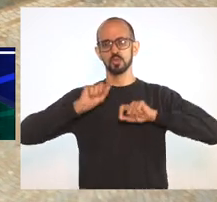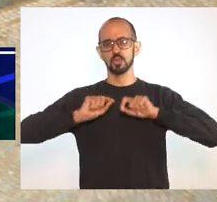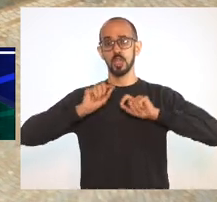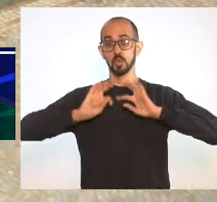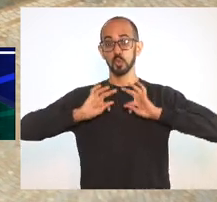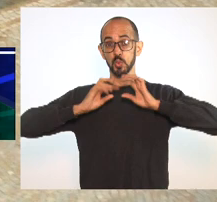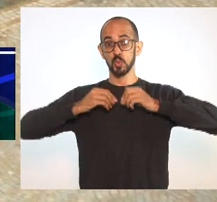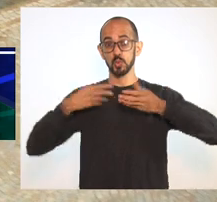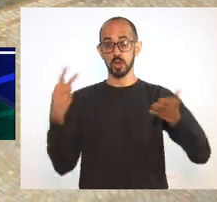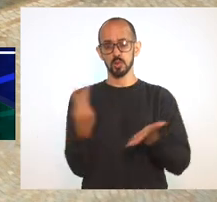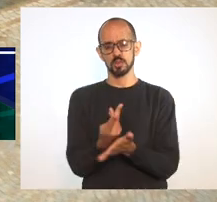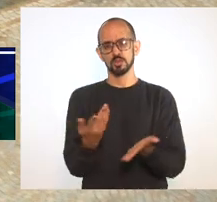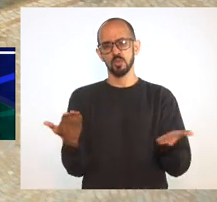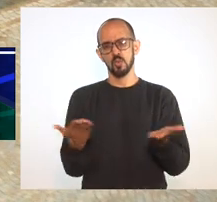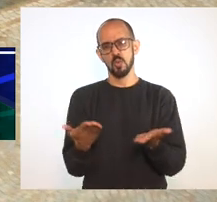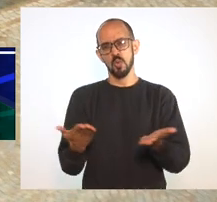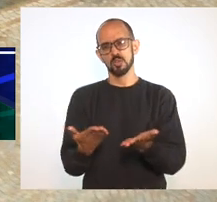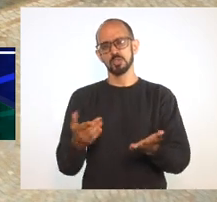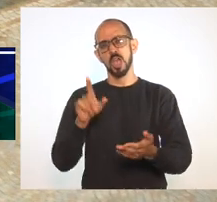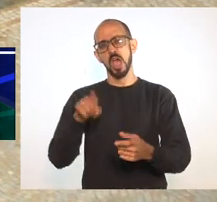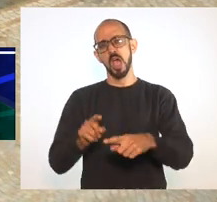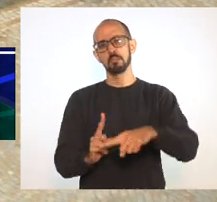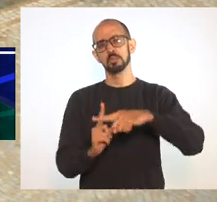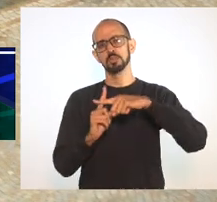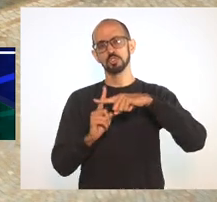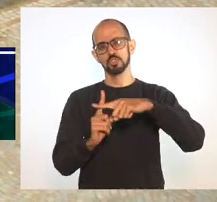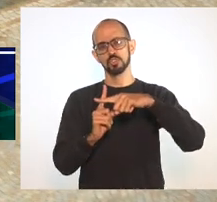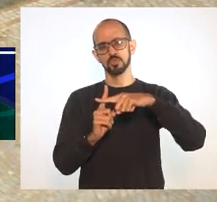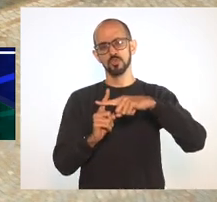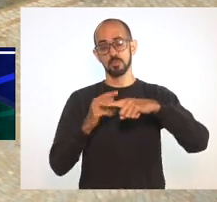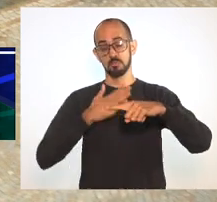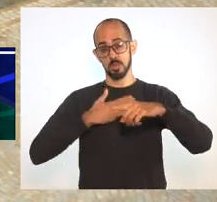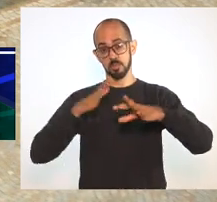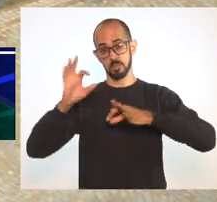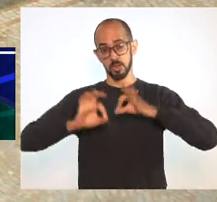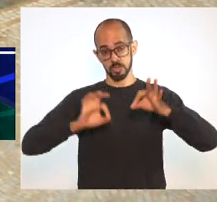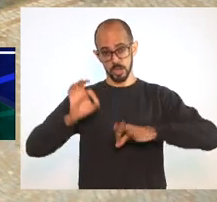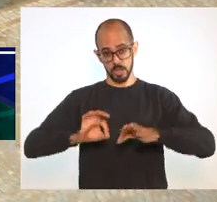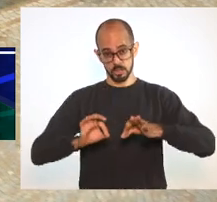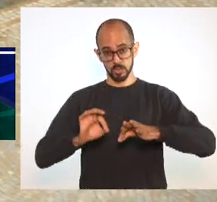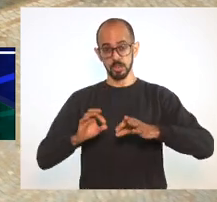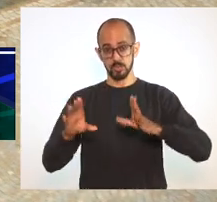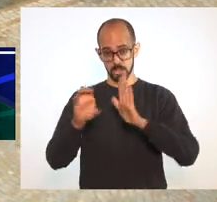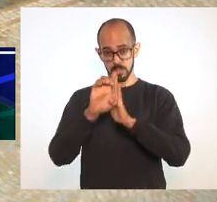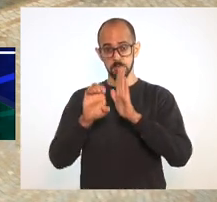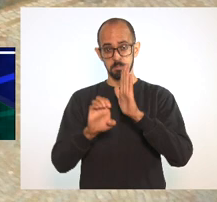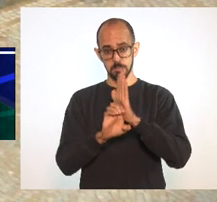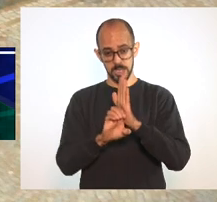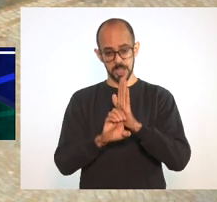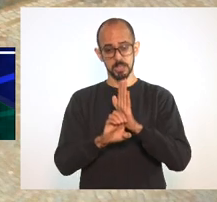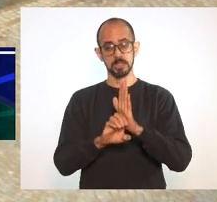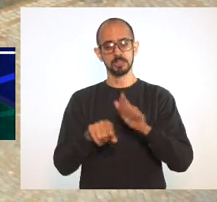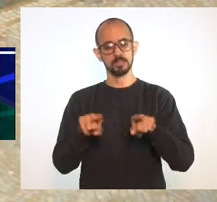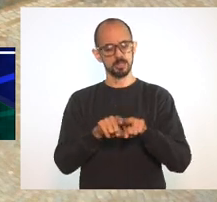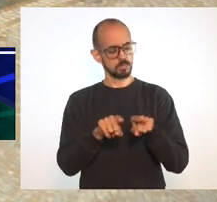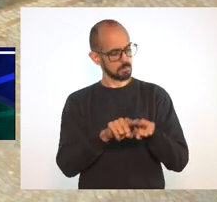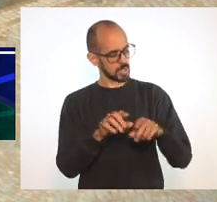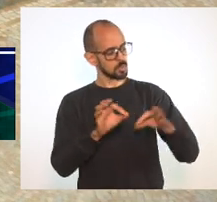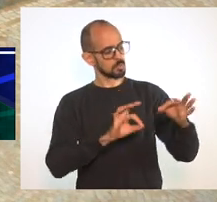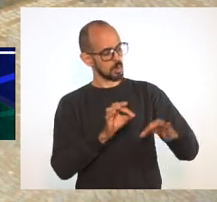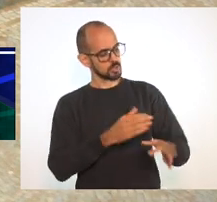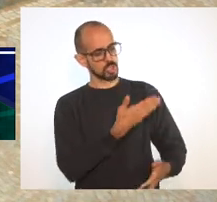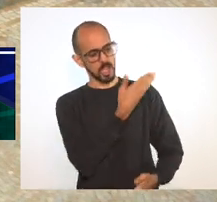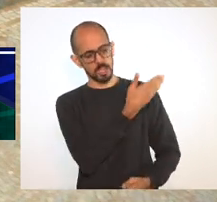aconteceu hoje é muito positivo. O meu projeto teve as emendas, tanto as da deputada Marta Rocha quanto o seu,